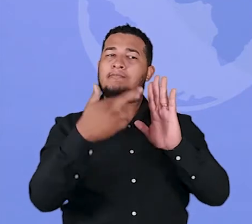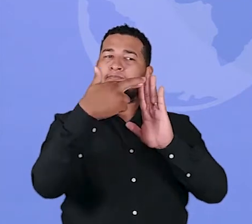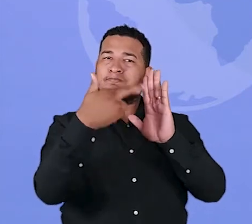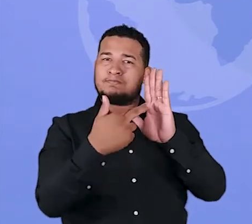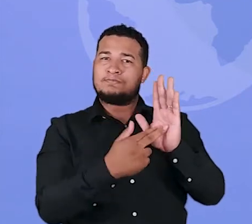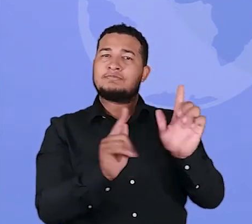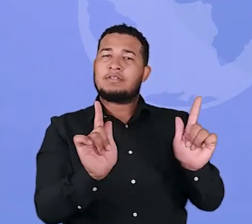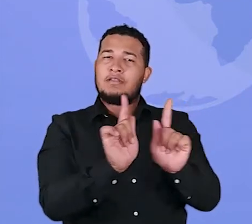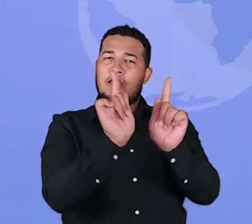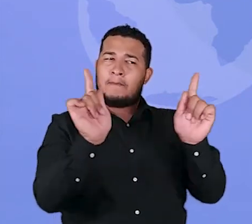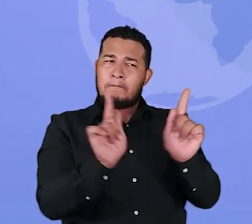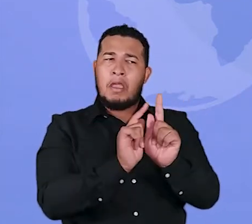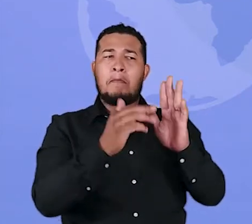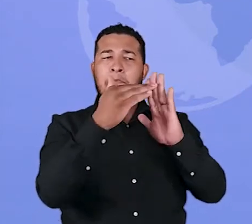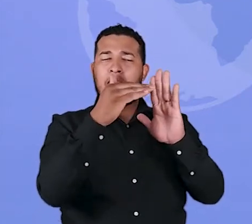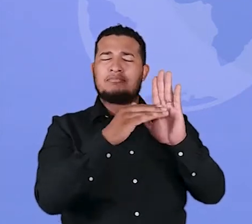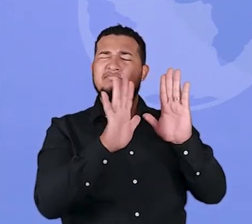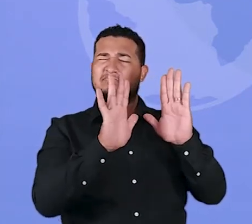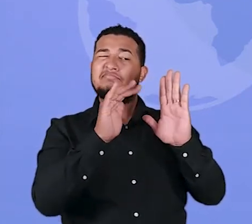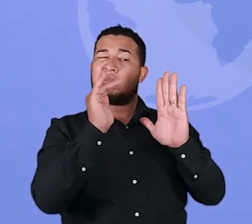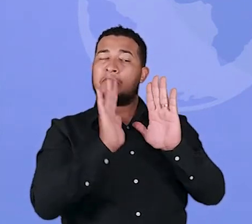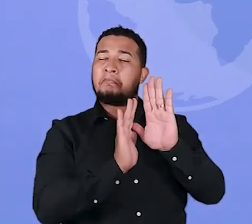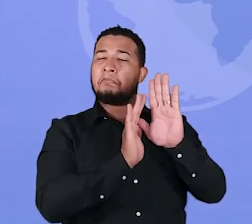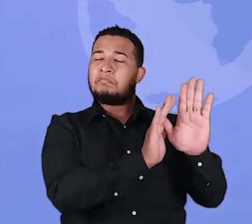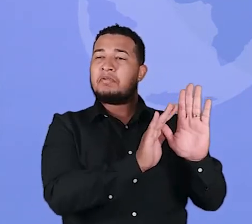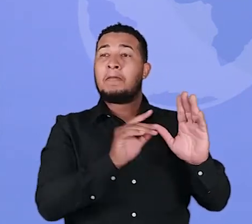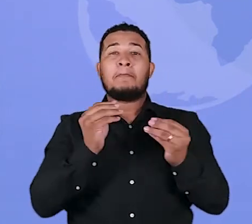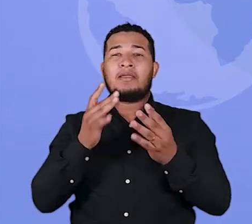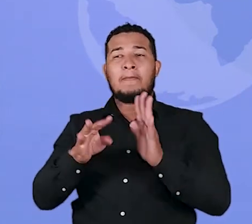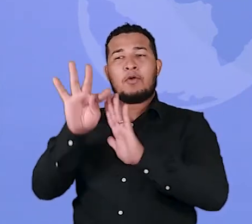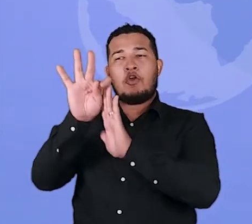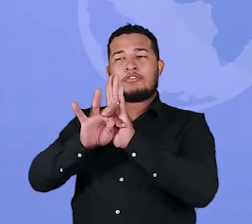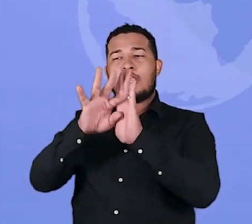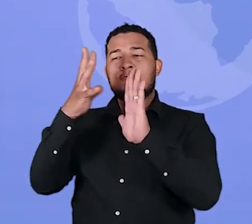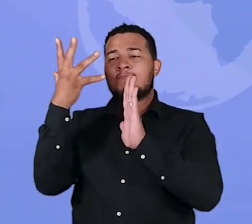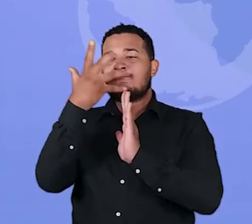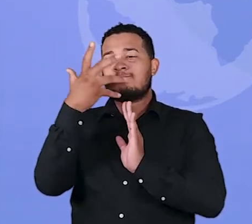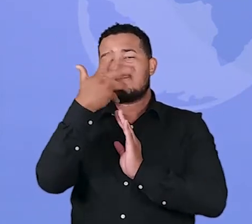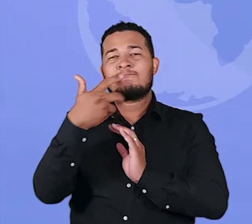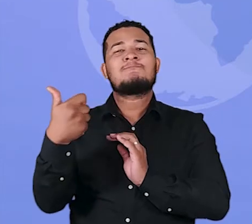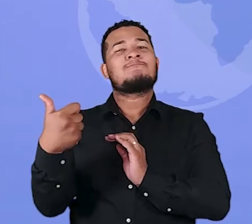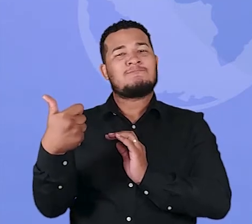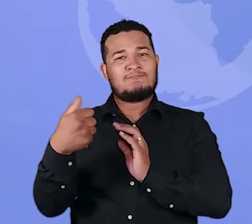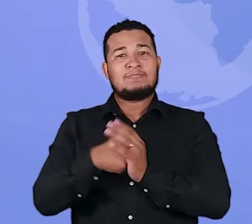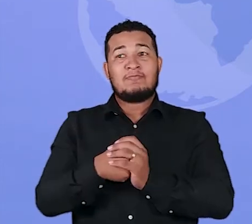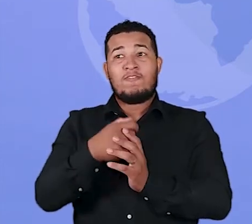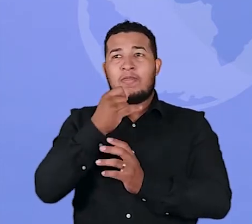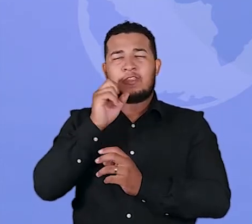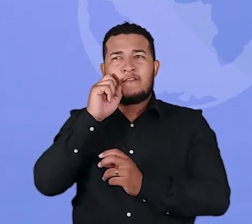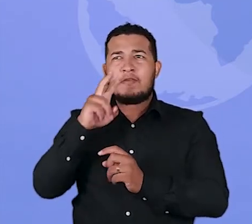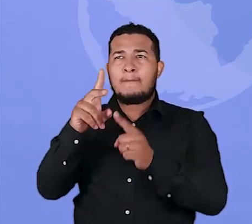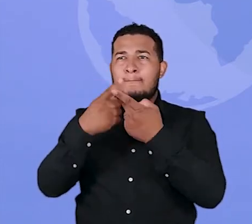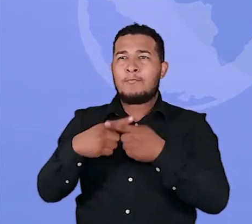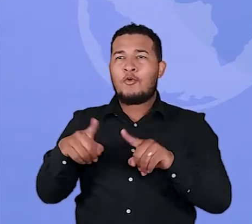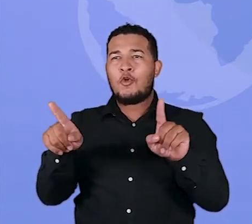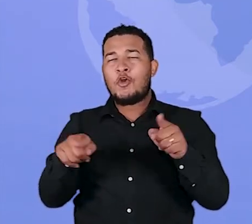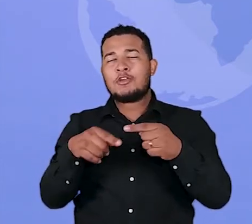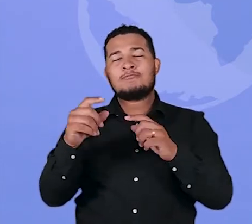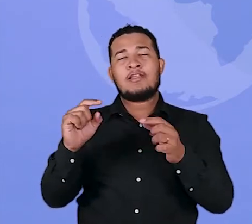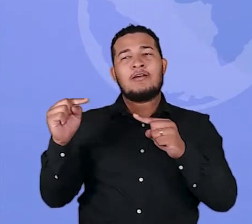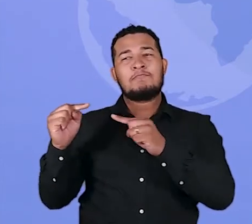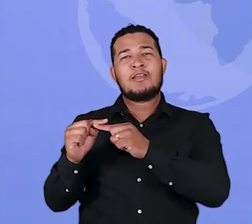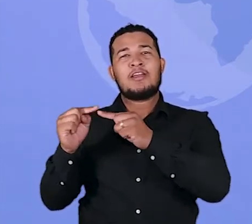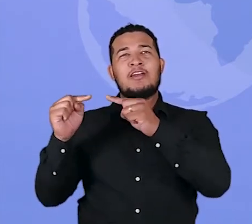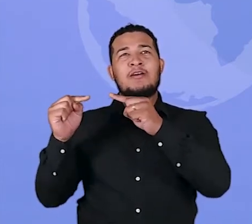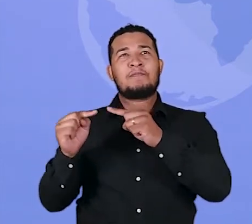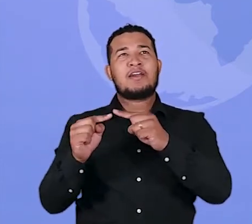das normas gramaticais para que aquele texto tenha beleza. Se você pegar e escutar essa canção, você vai ver que a música, a